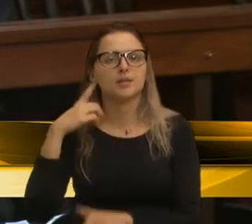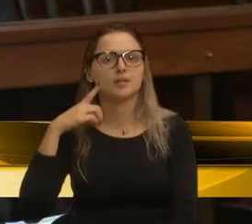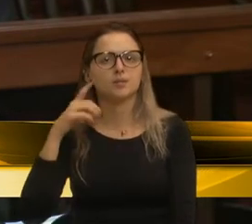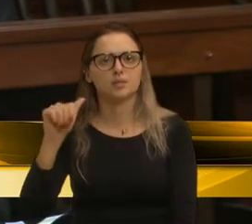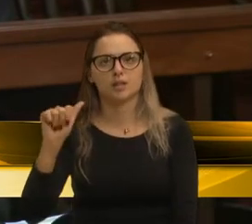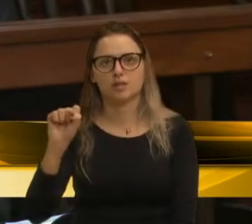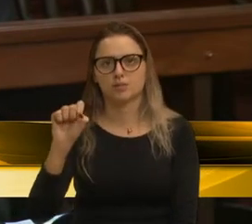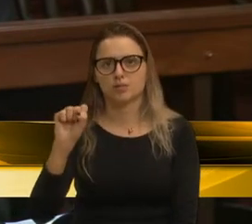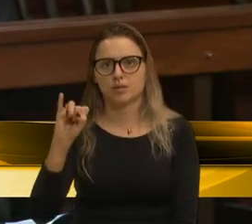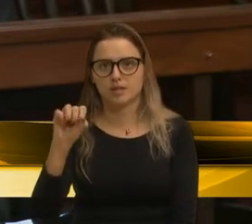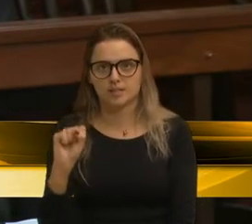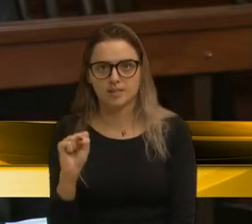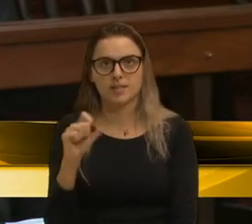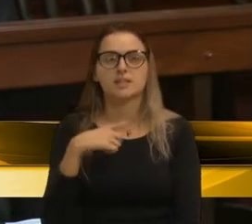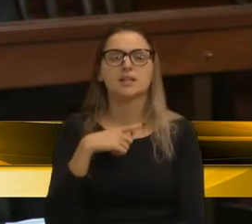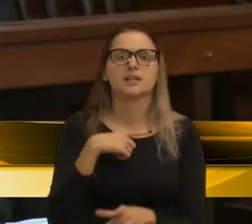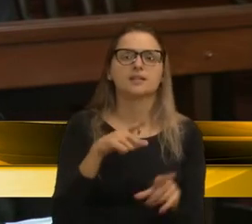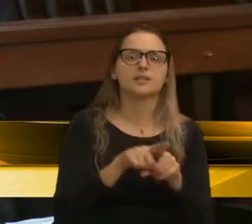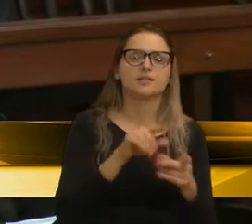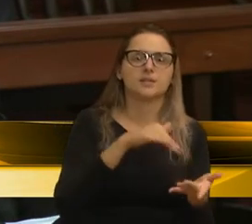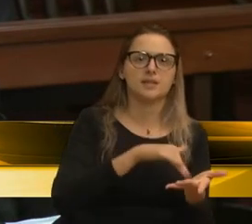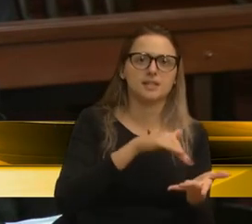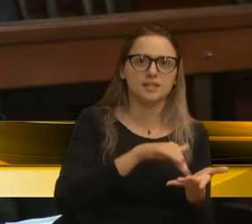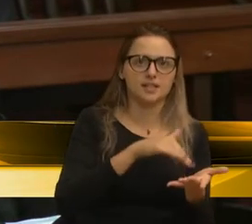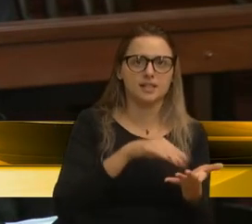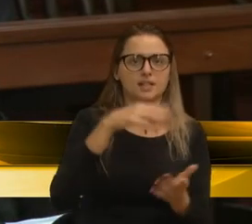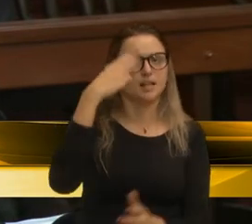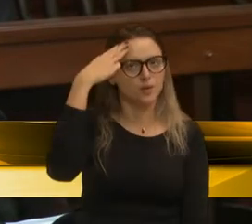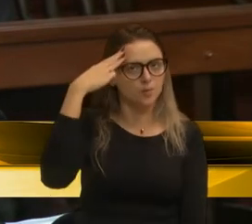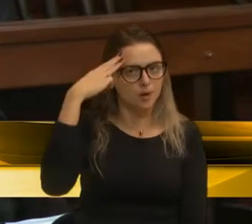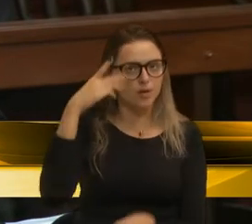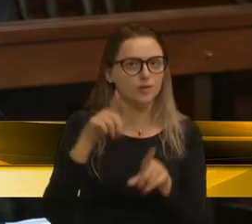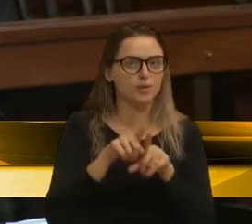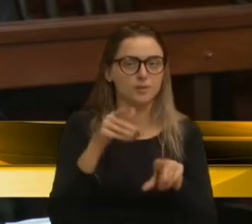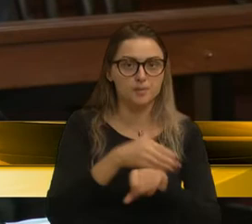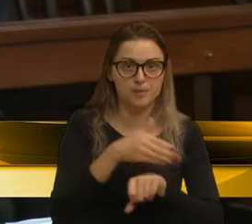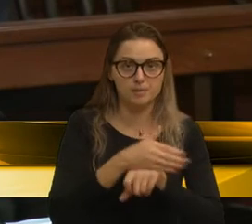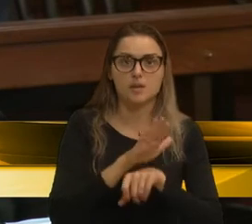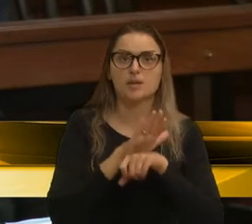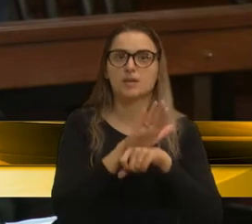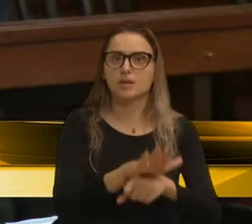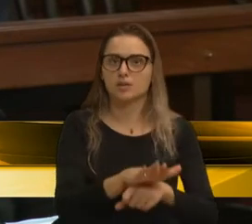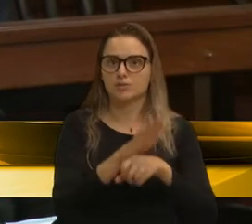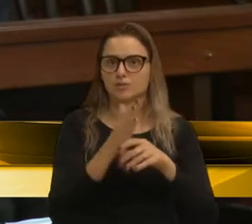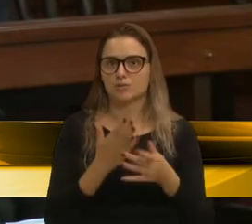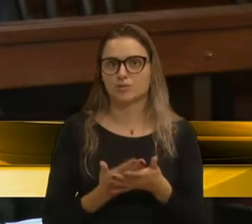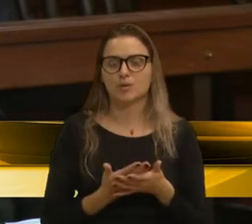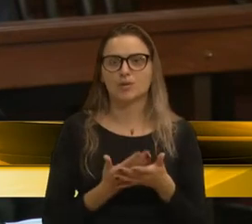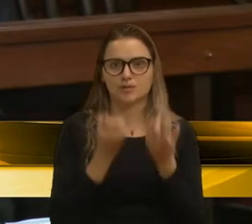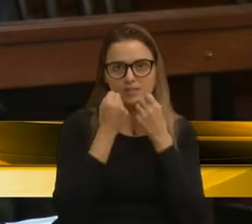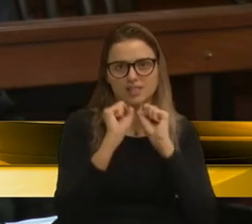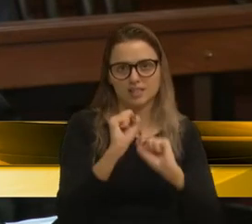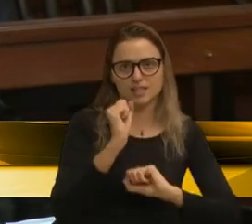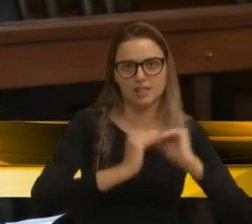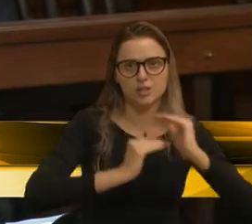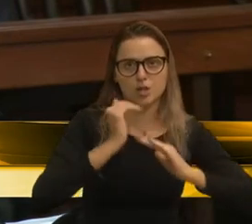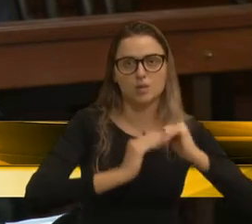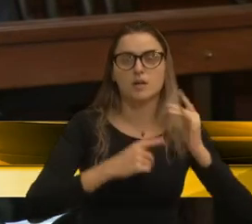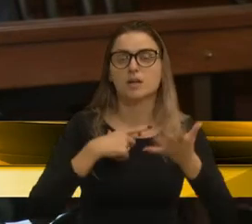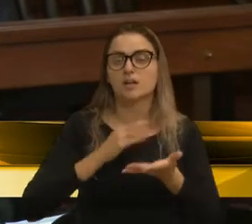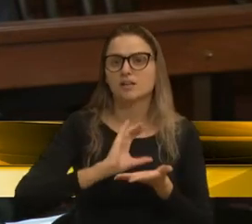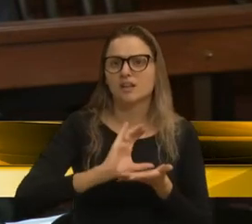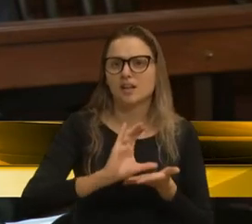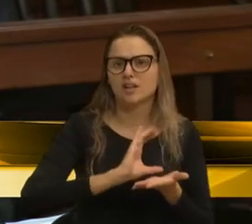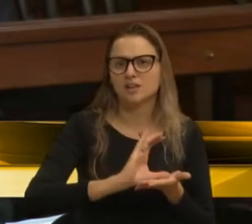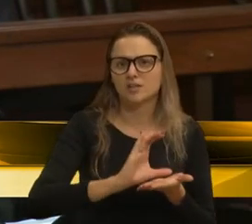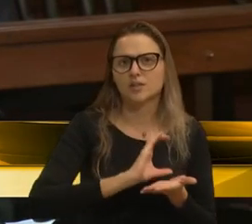foi um trabalho forte do então secretário de Obras, Mauro Pereira, que também deu uma ajuda, tá? E ali tem um investimento,